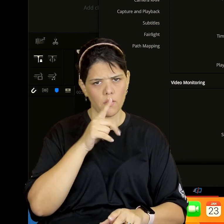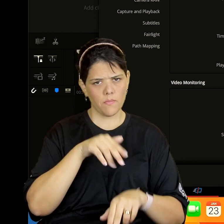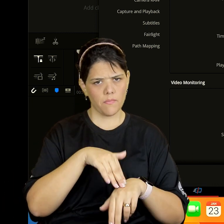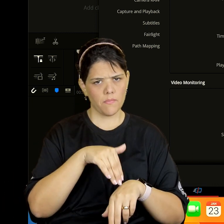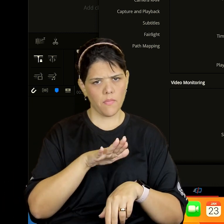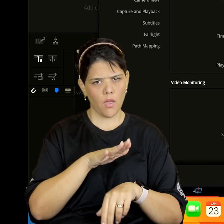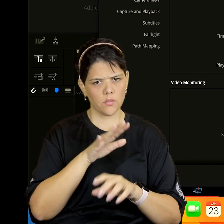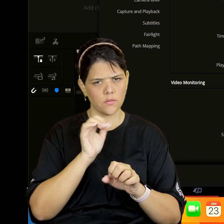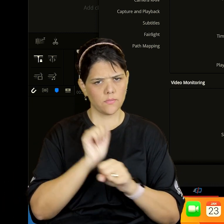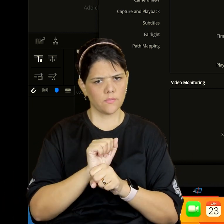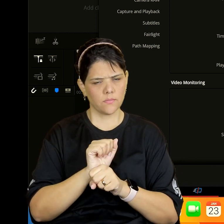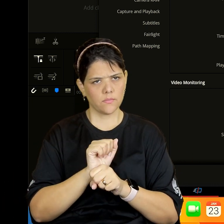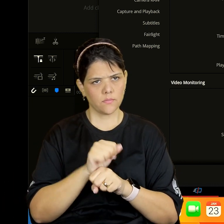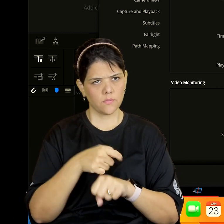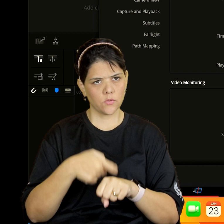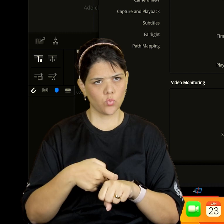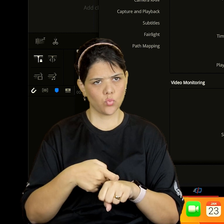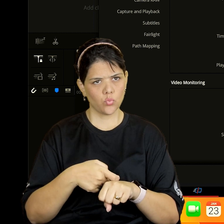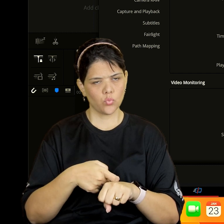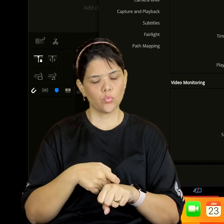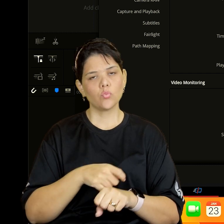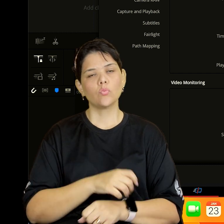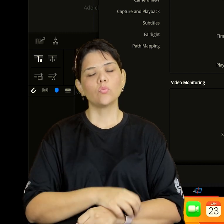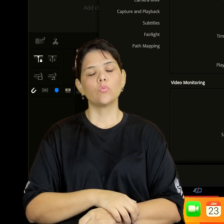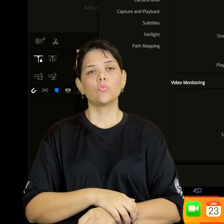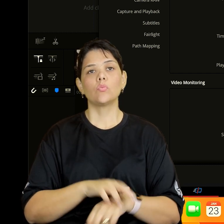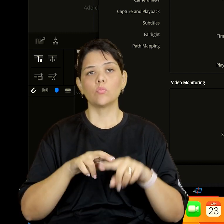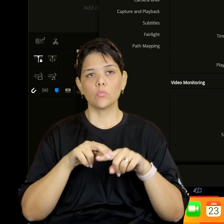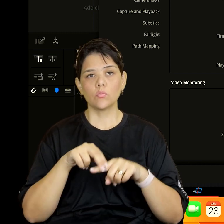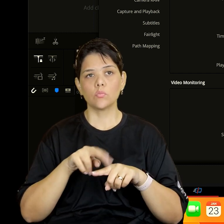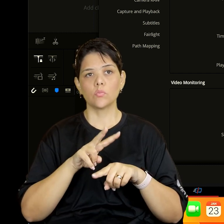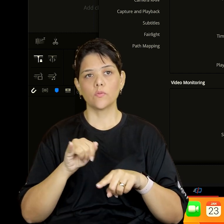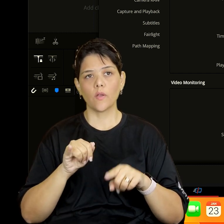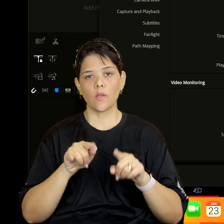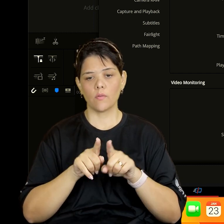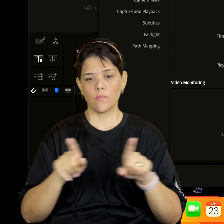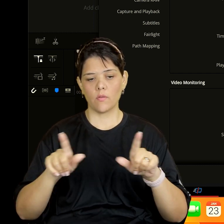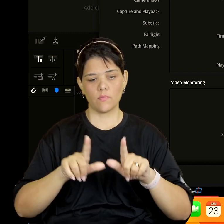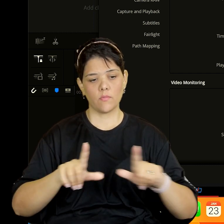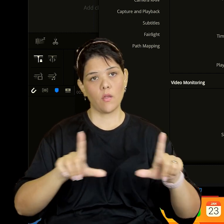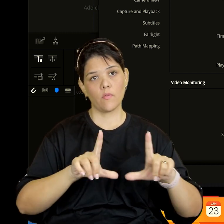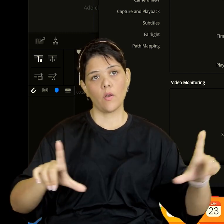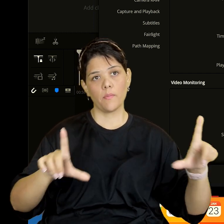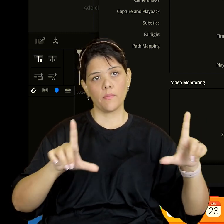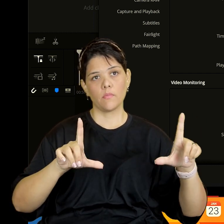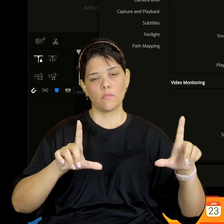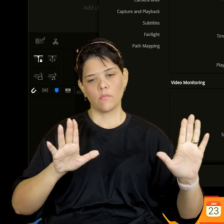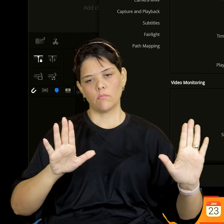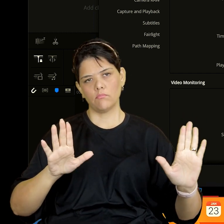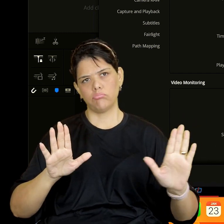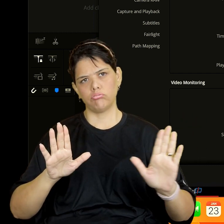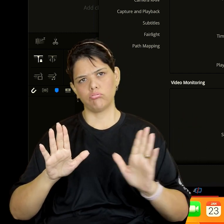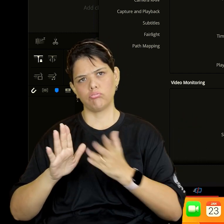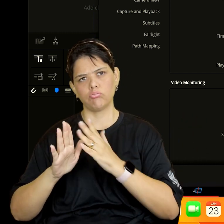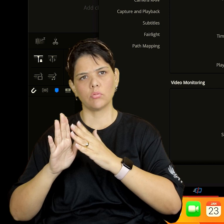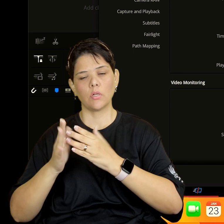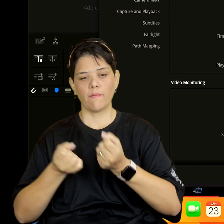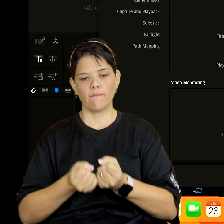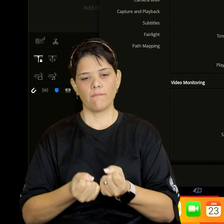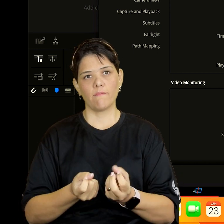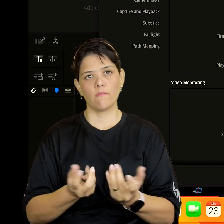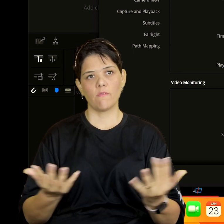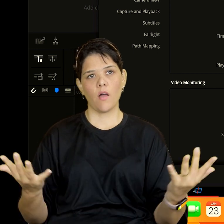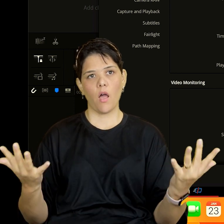um movimento mais travado. Então, conforme a gente vai aumentando, a gente tem movimentos mais fluidos. Por exemplo, se eu